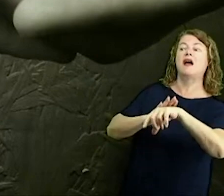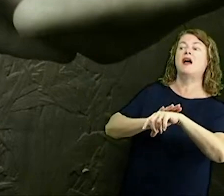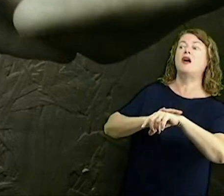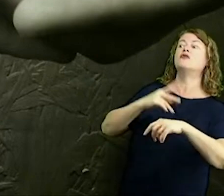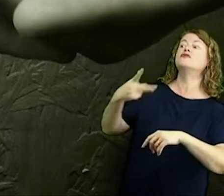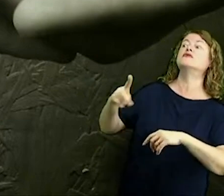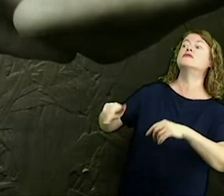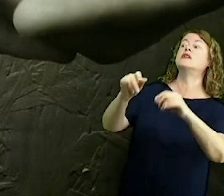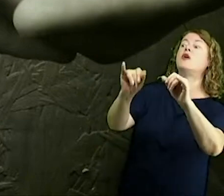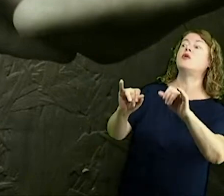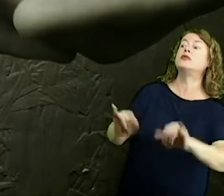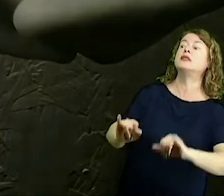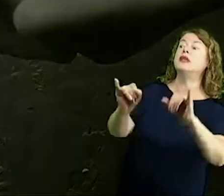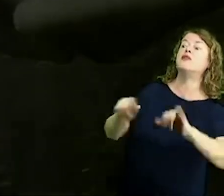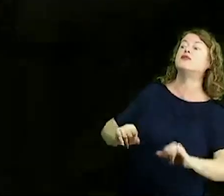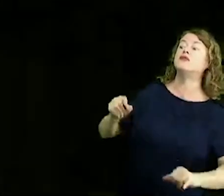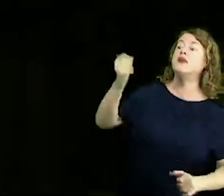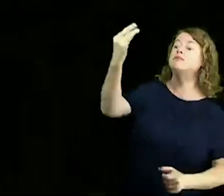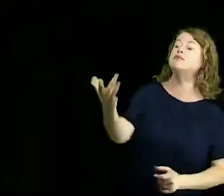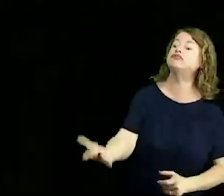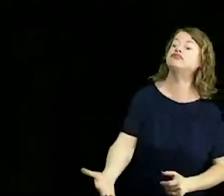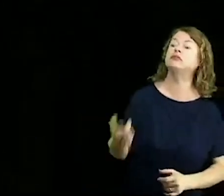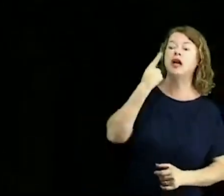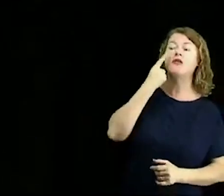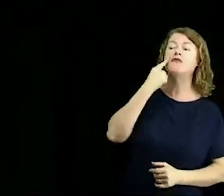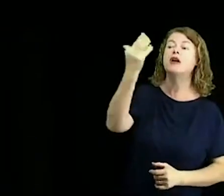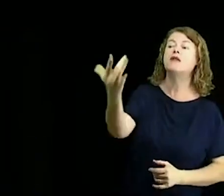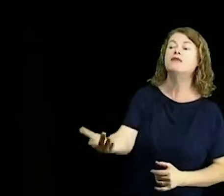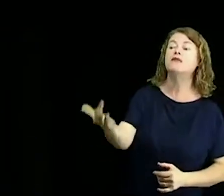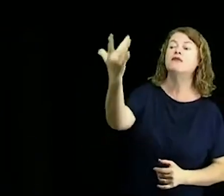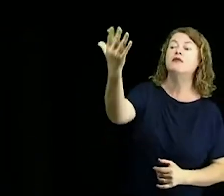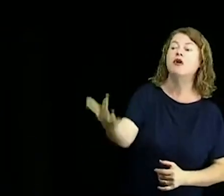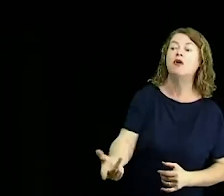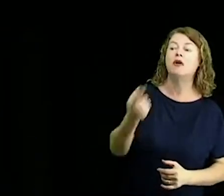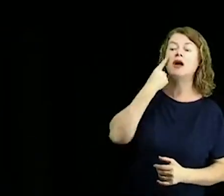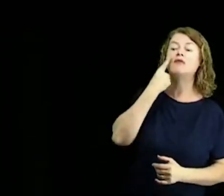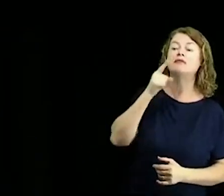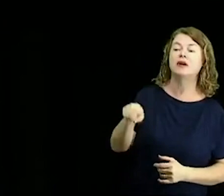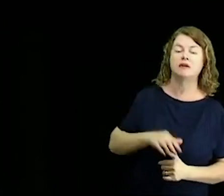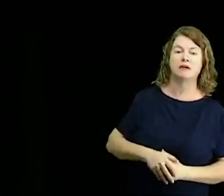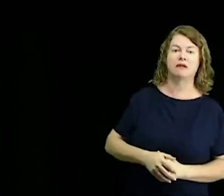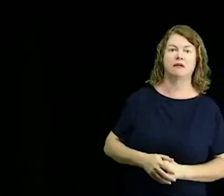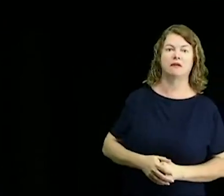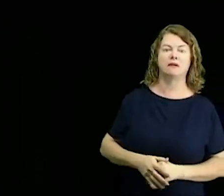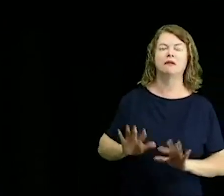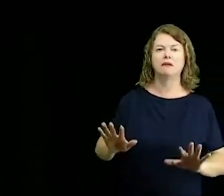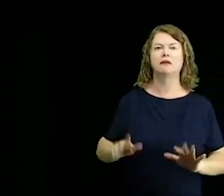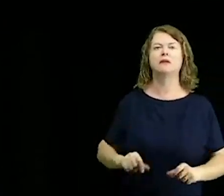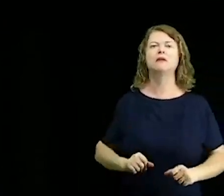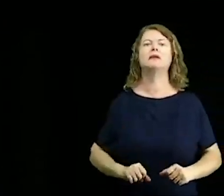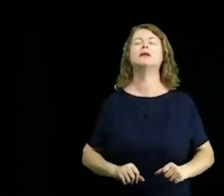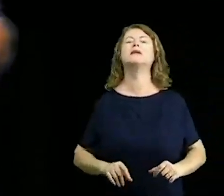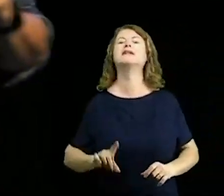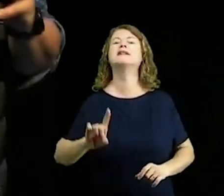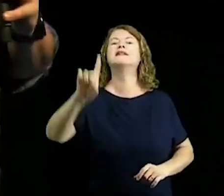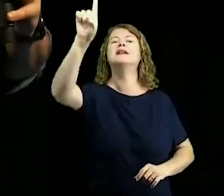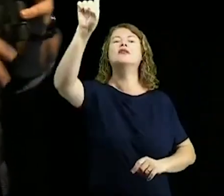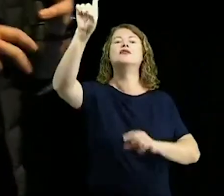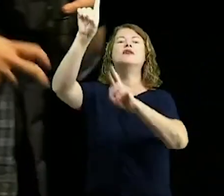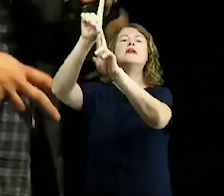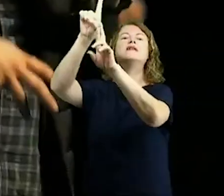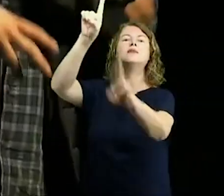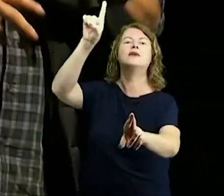uma aposta. Nós vamos botar aqui, isso tem um sentido, porque quando Deus